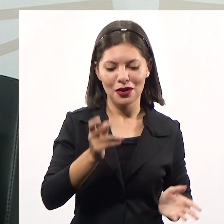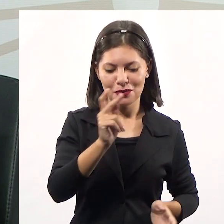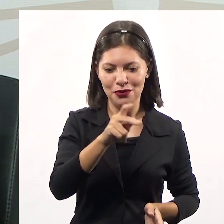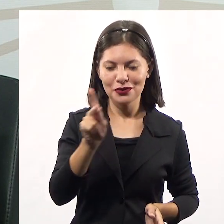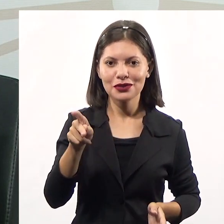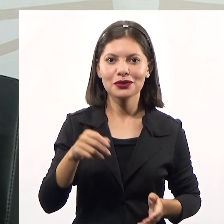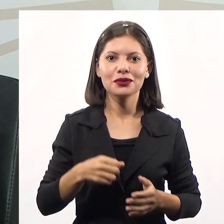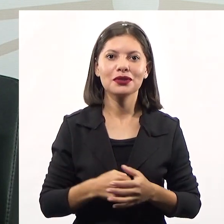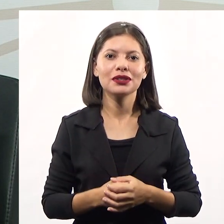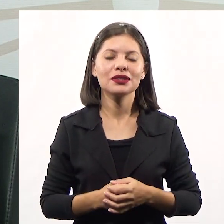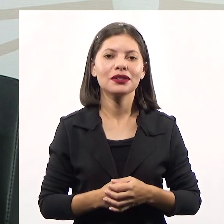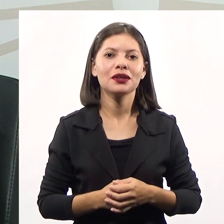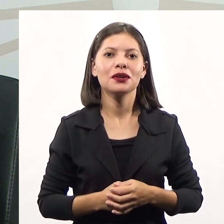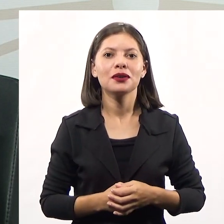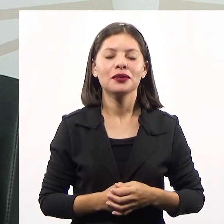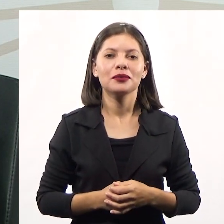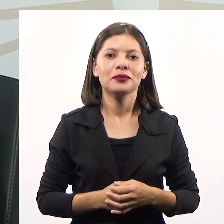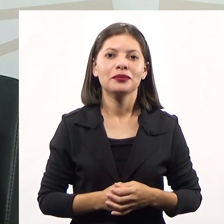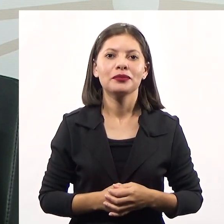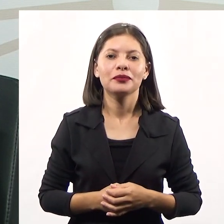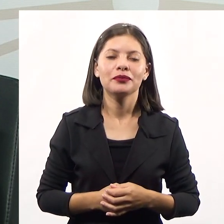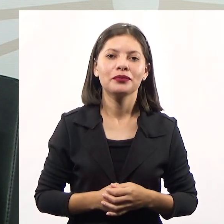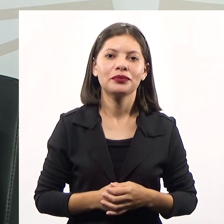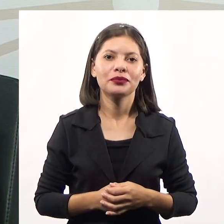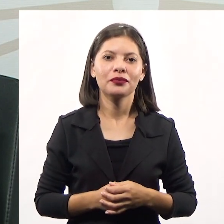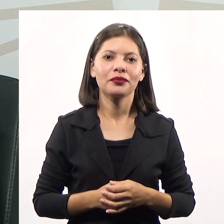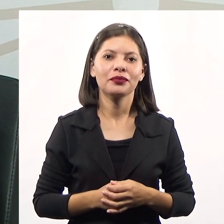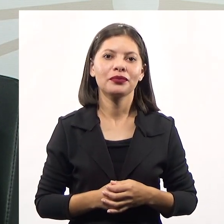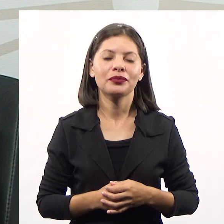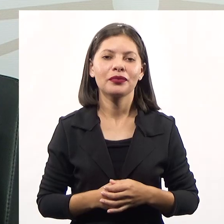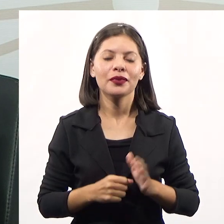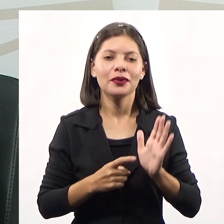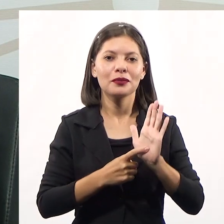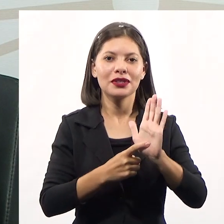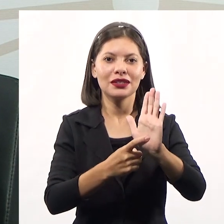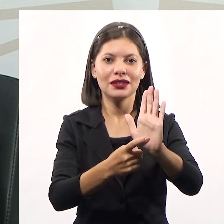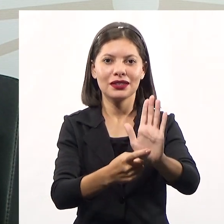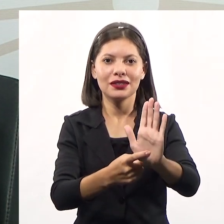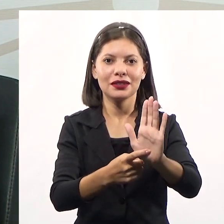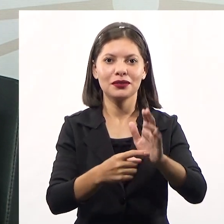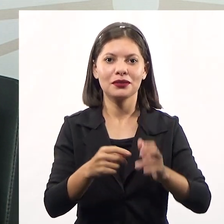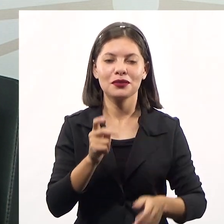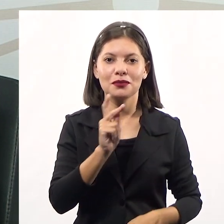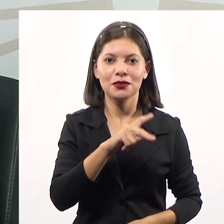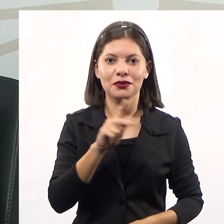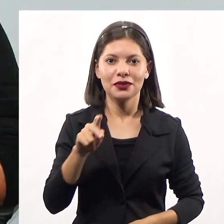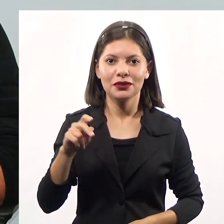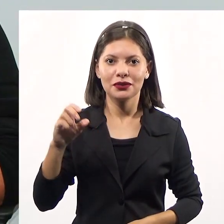professores para conversar e fazer a sua apresentação. Professora Cleonete, por favor.